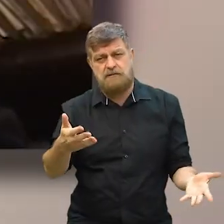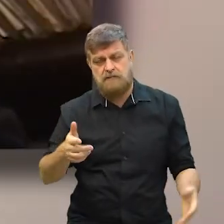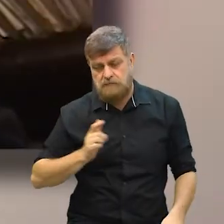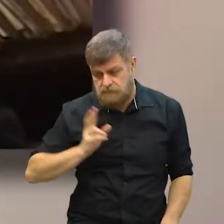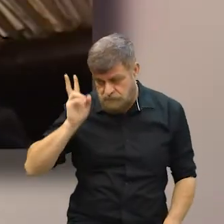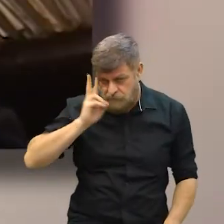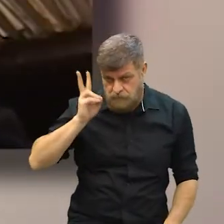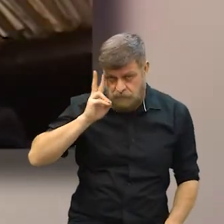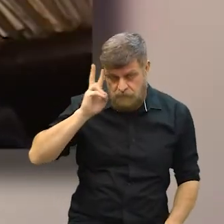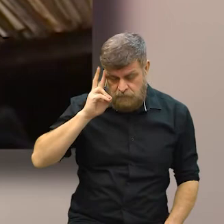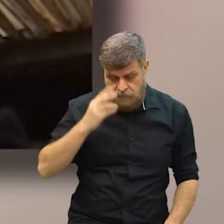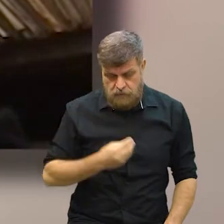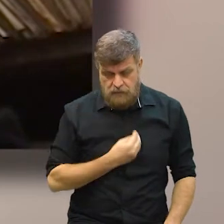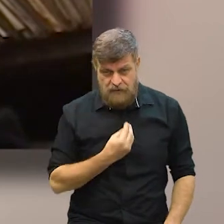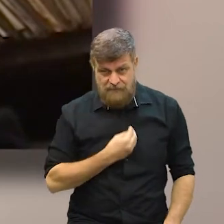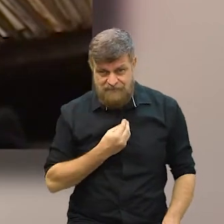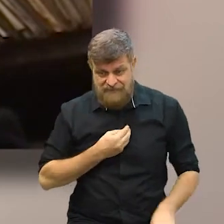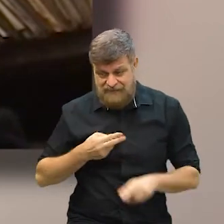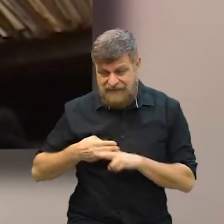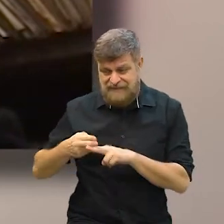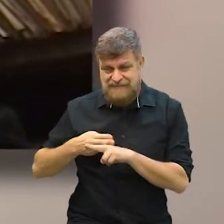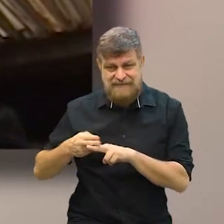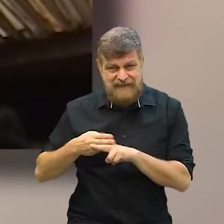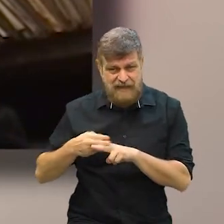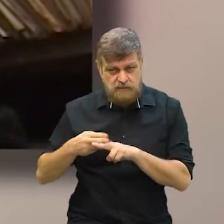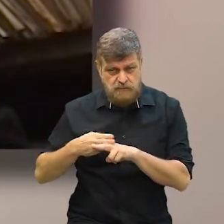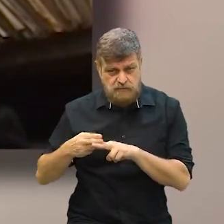e lembrando que vida sexual